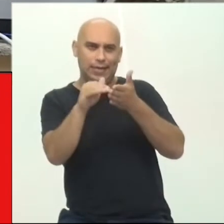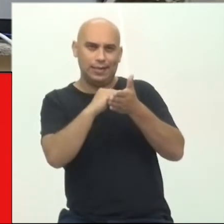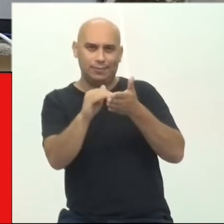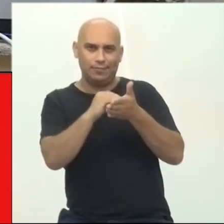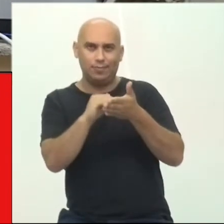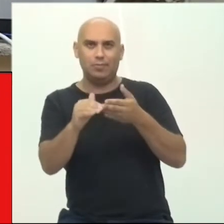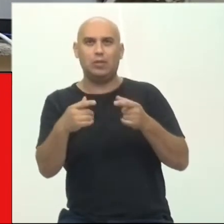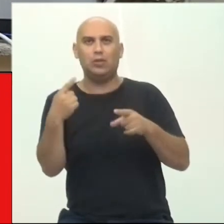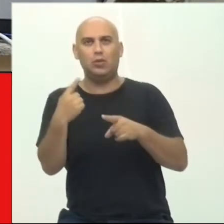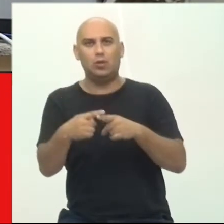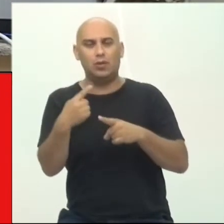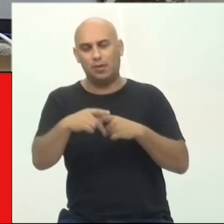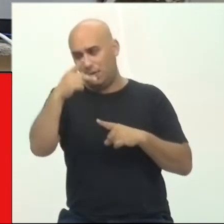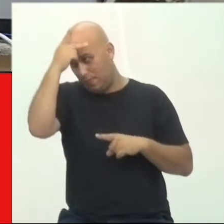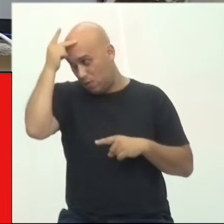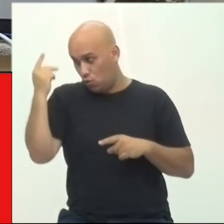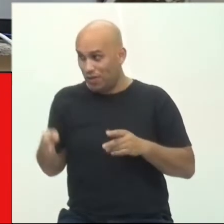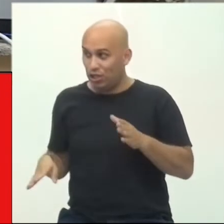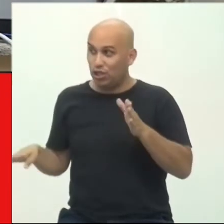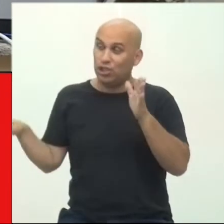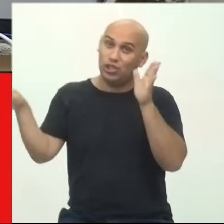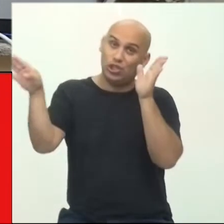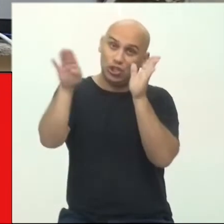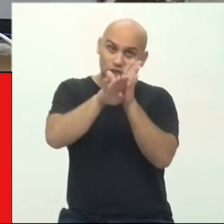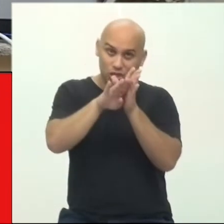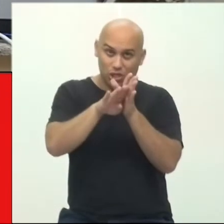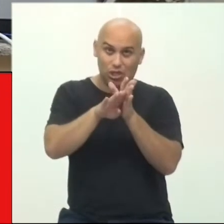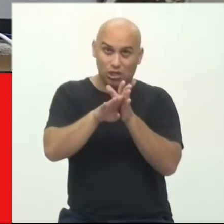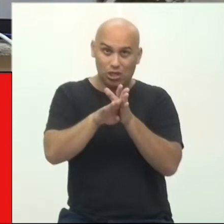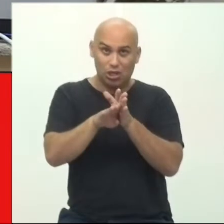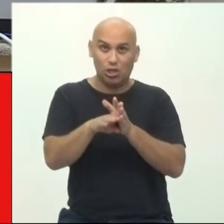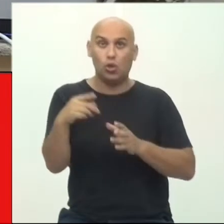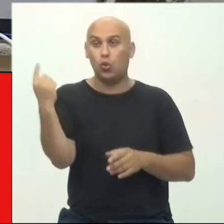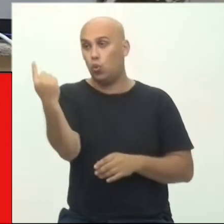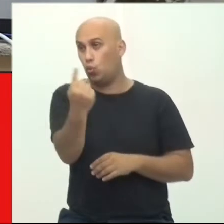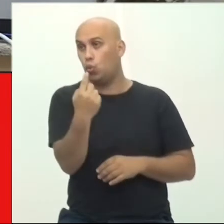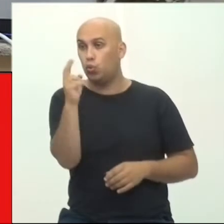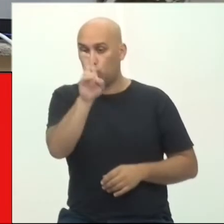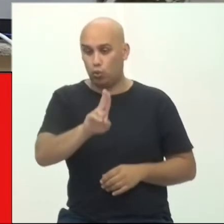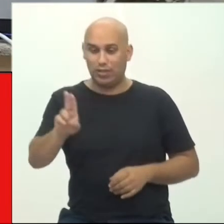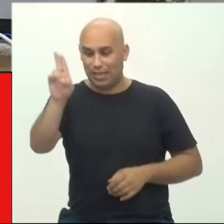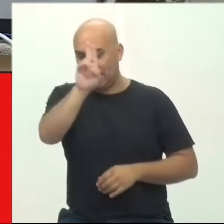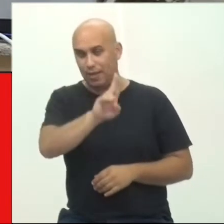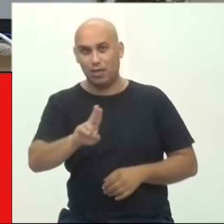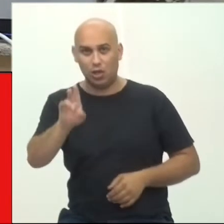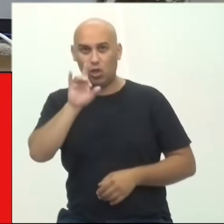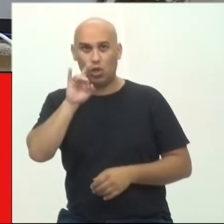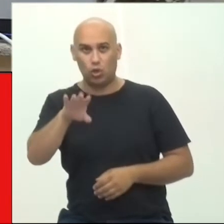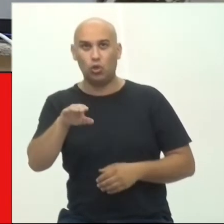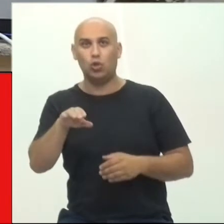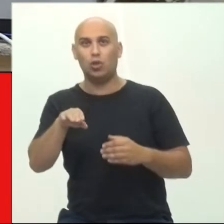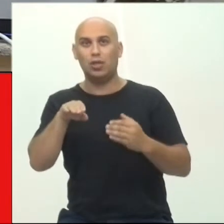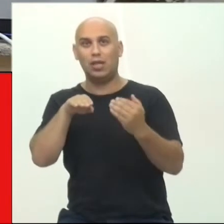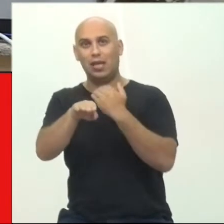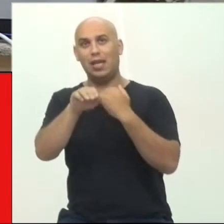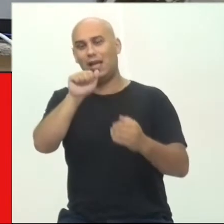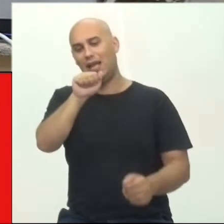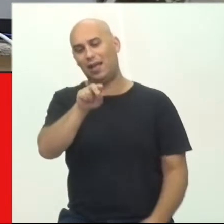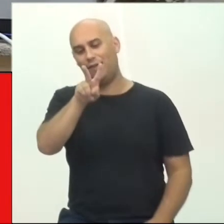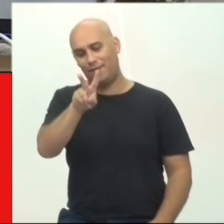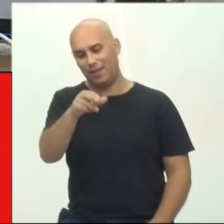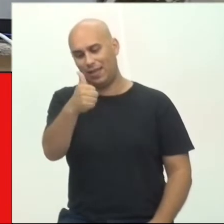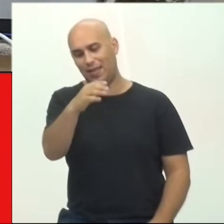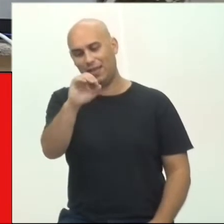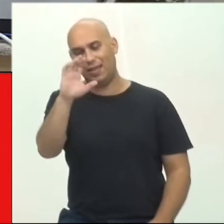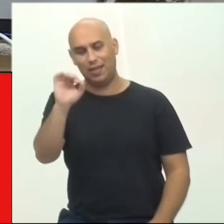malha para que as pessoas cheguem até... Porque se for só para a gente utilizar na Centenário, não vai contemplar